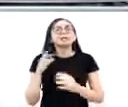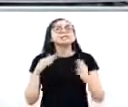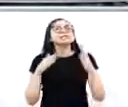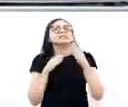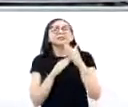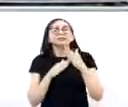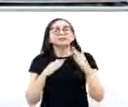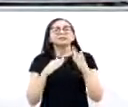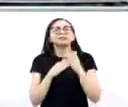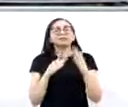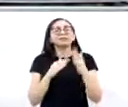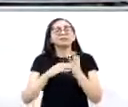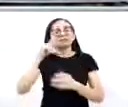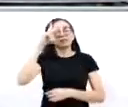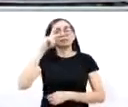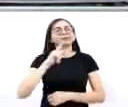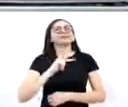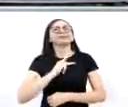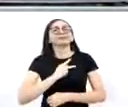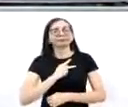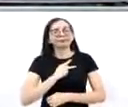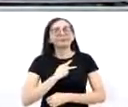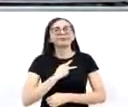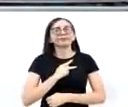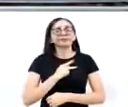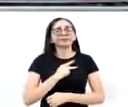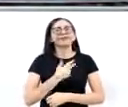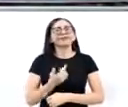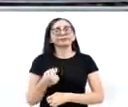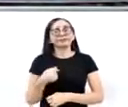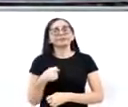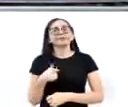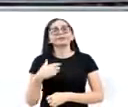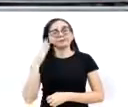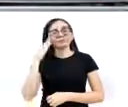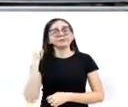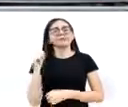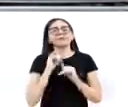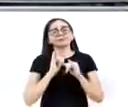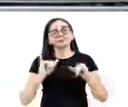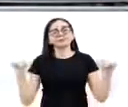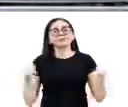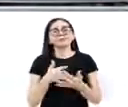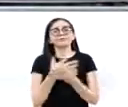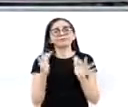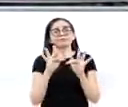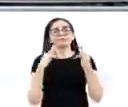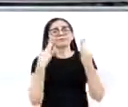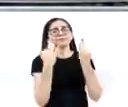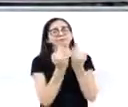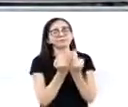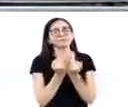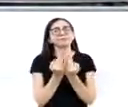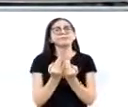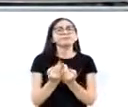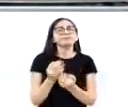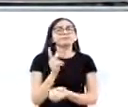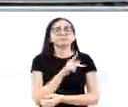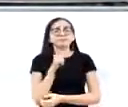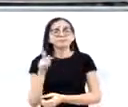ocasionou alguns limites muito pessoais, eu diria, para todos os nossos companheiros, professores, alunos e